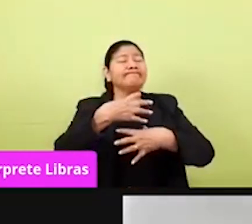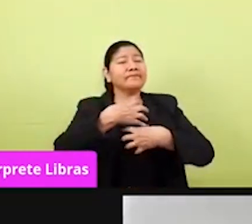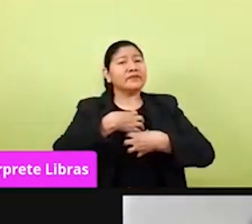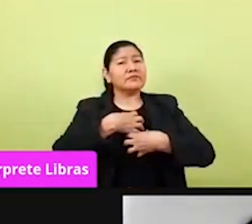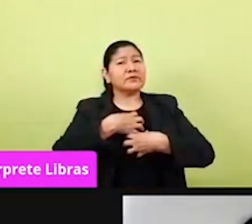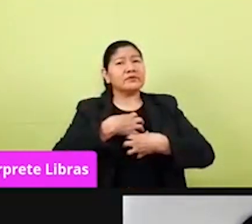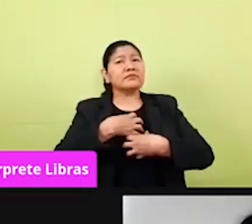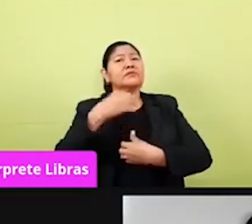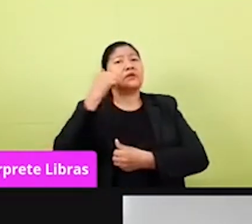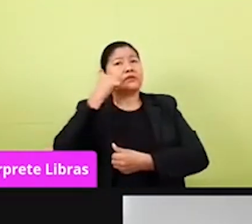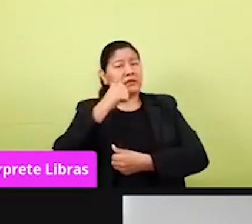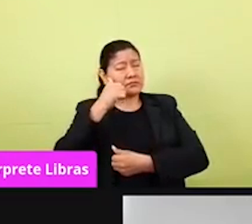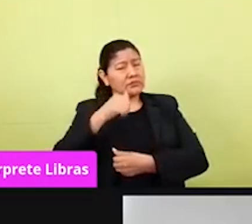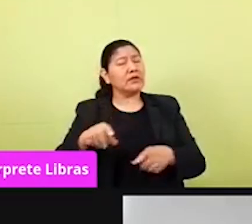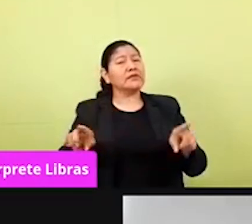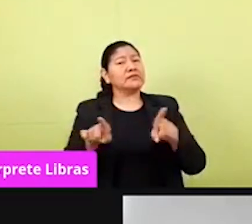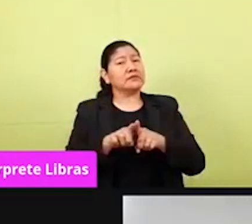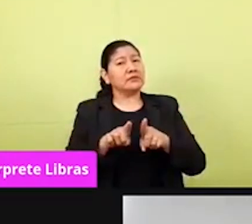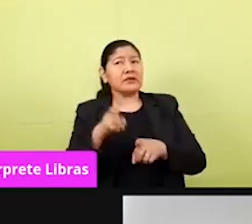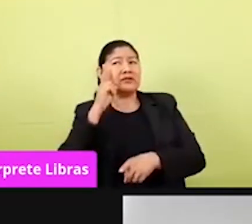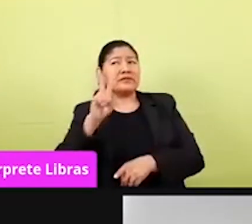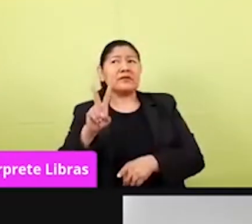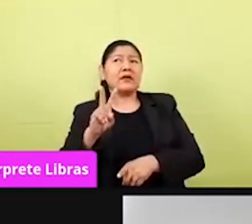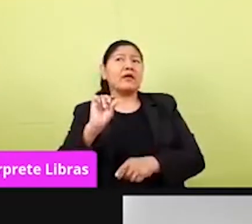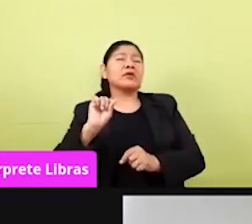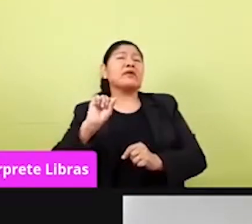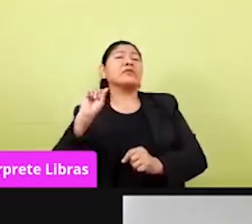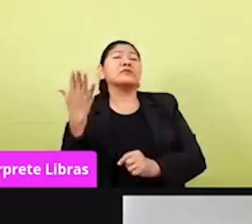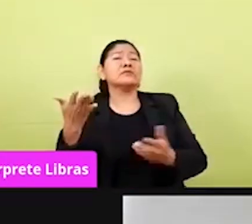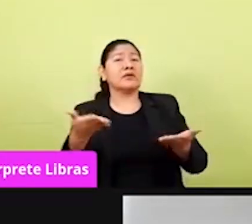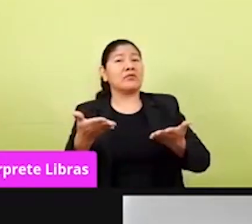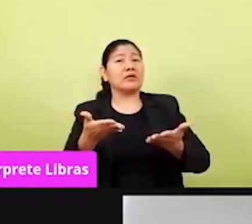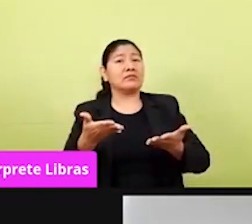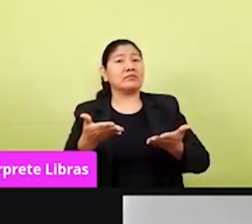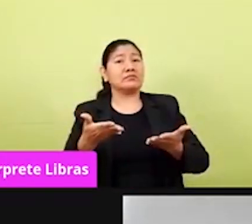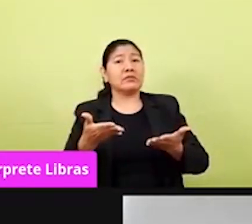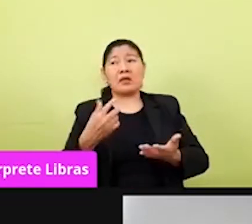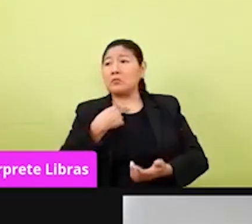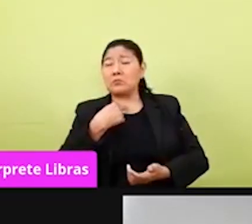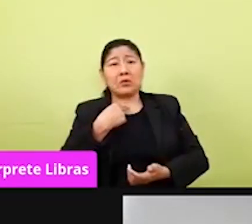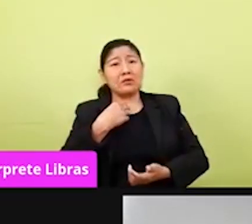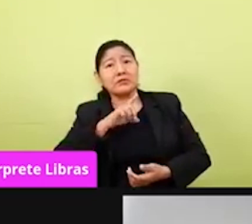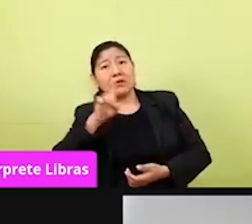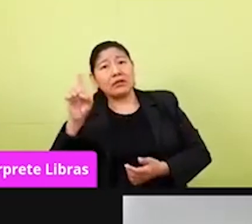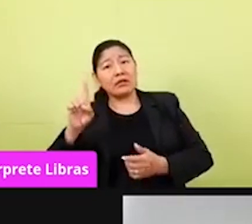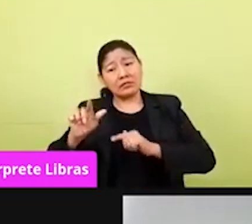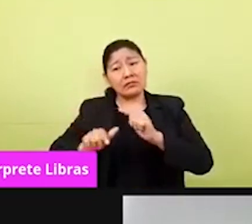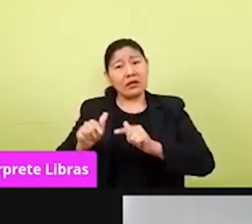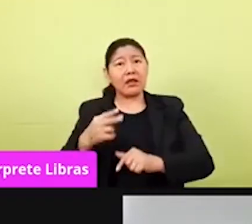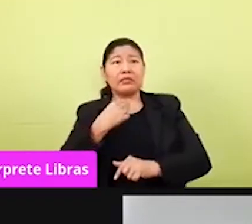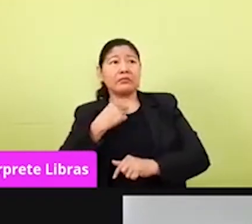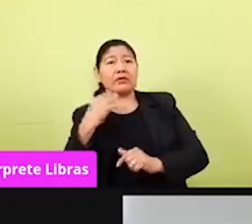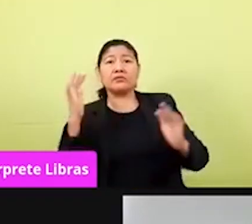insegurança. Nós tivemos um caso na Casa da Mulher Brasileira de uma mulher que o marido chegou em casa